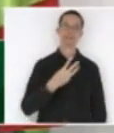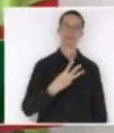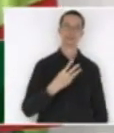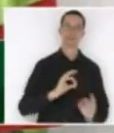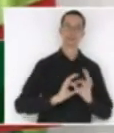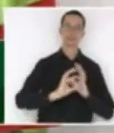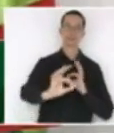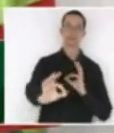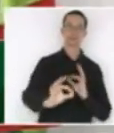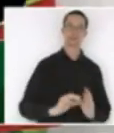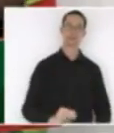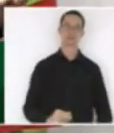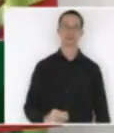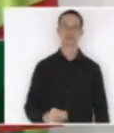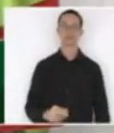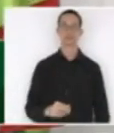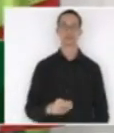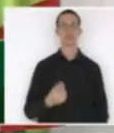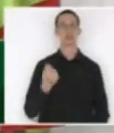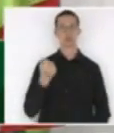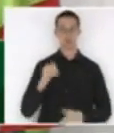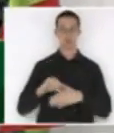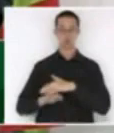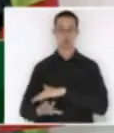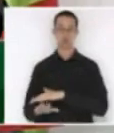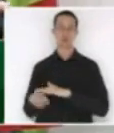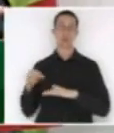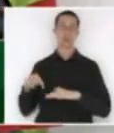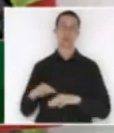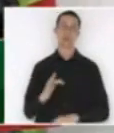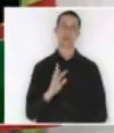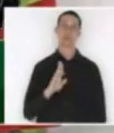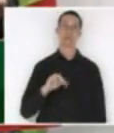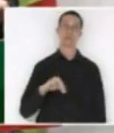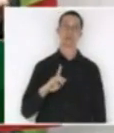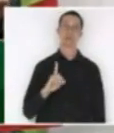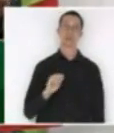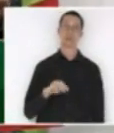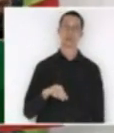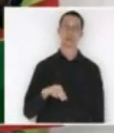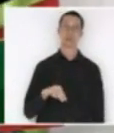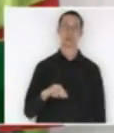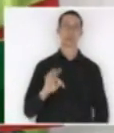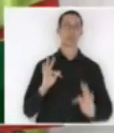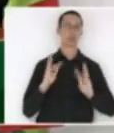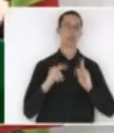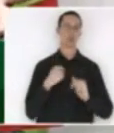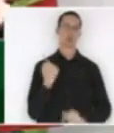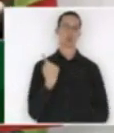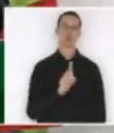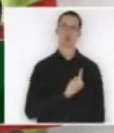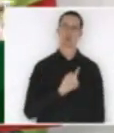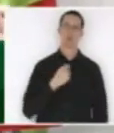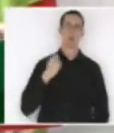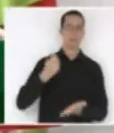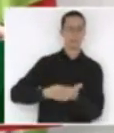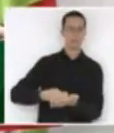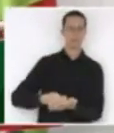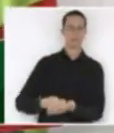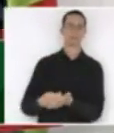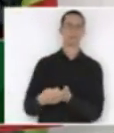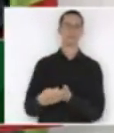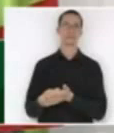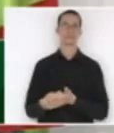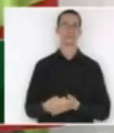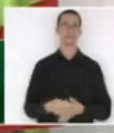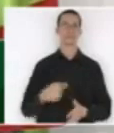financiamento do Fundam, porque todos nós vamos pagar. Não tenha dúvida que o pagamento dele, né, porque é um empréstimo, vai sair do